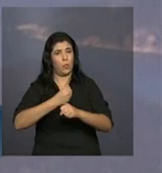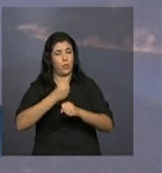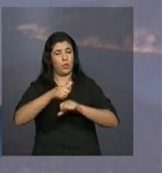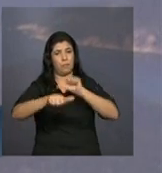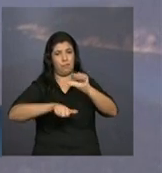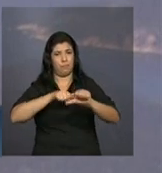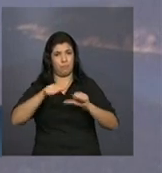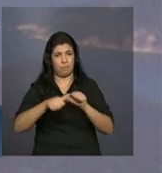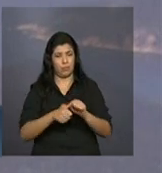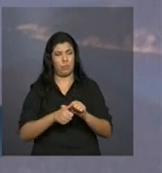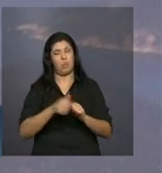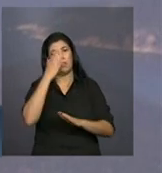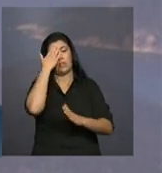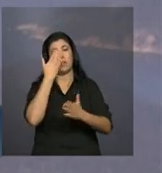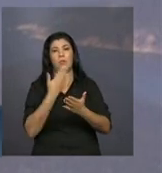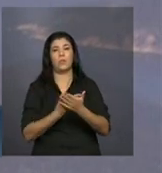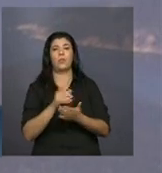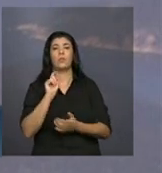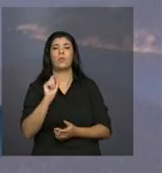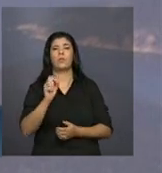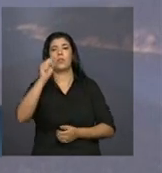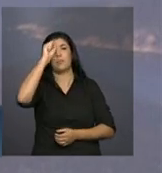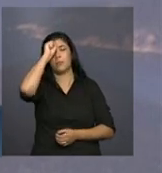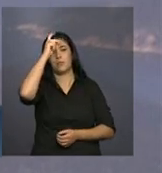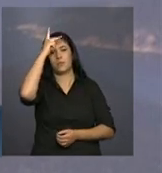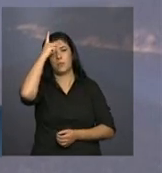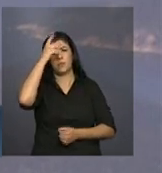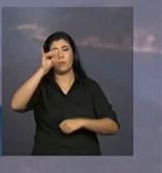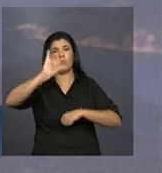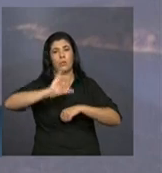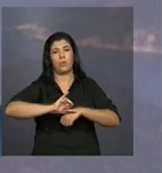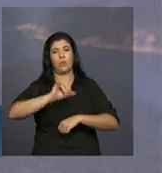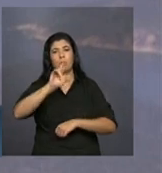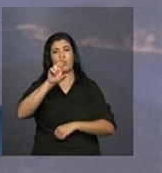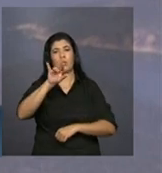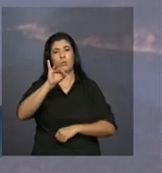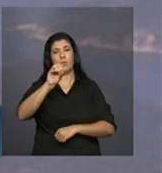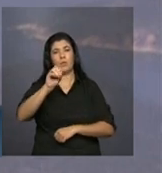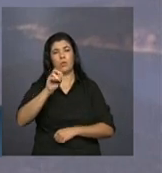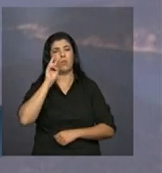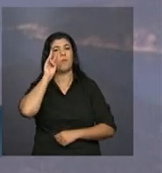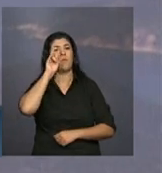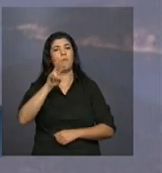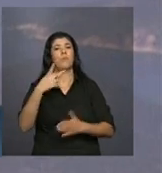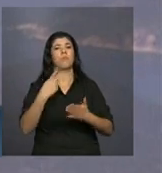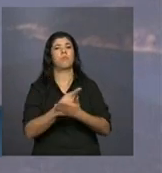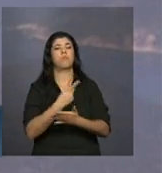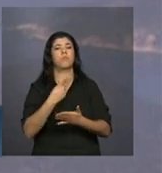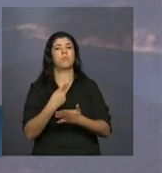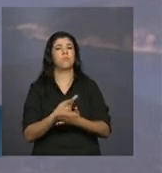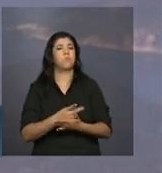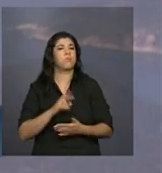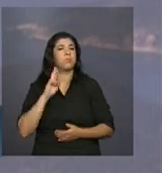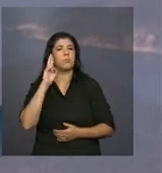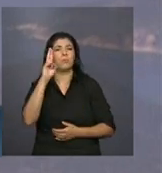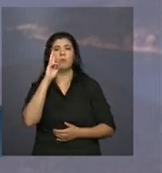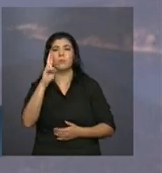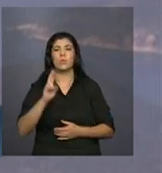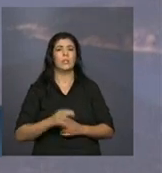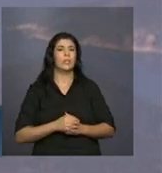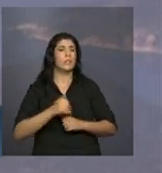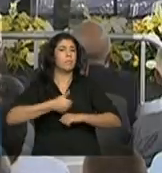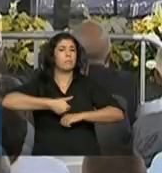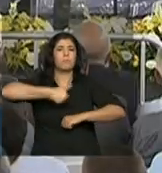que a Prefeitura do Rio de Janeiro se coloca na vanguarda